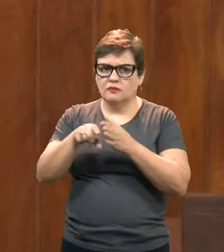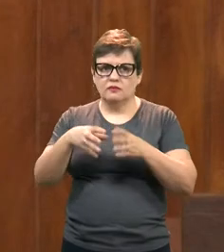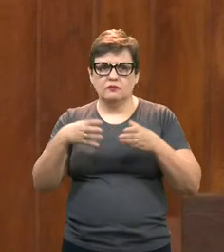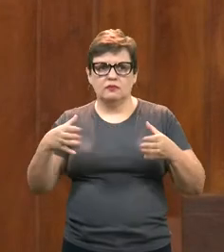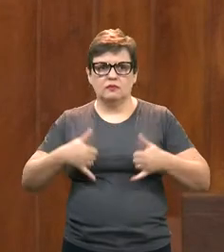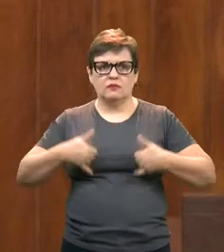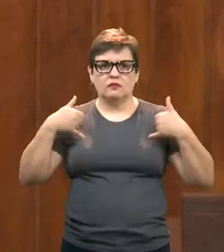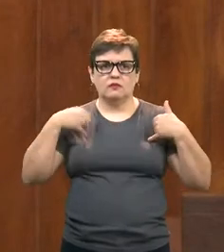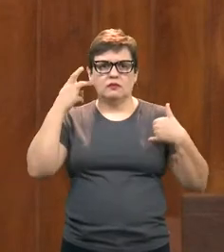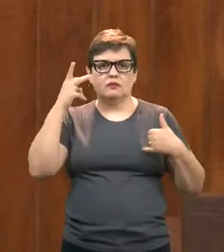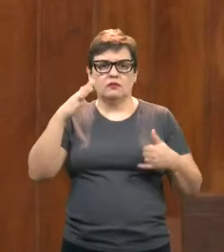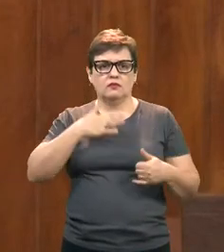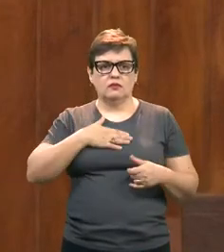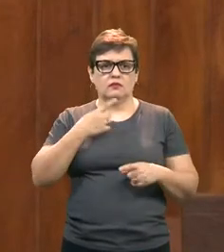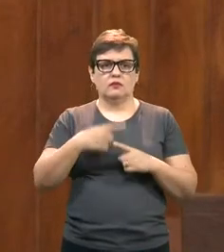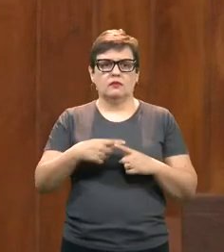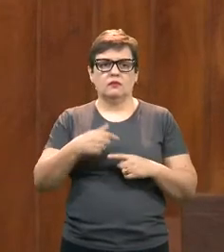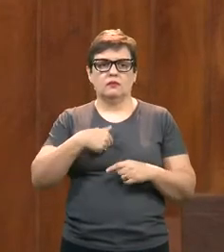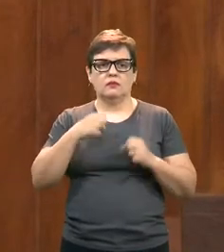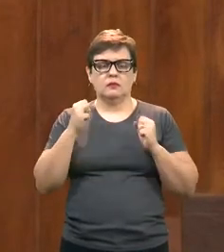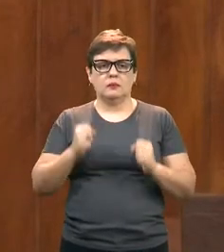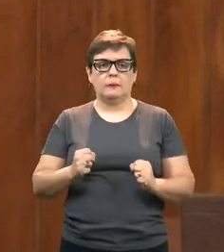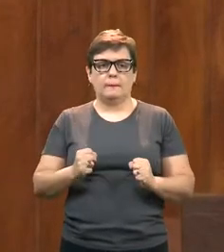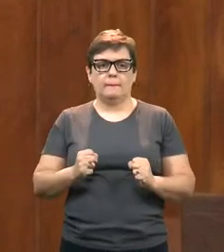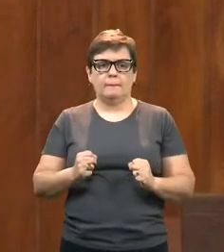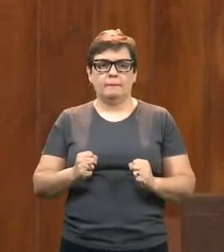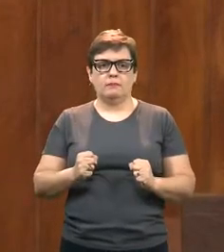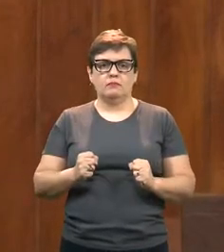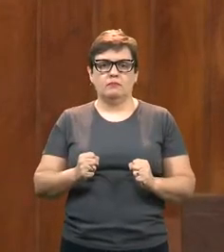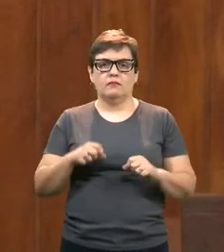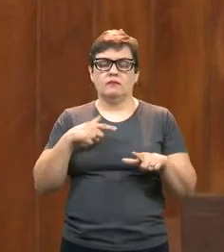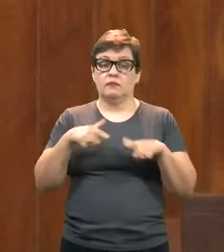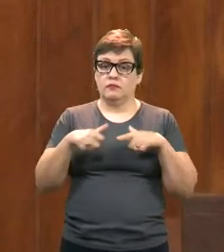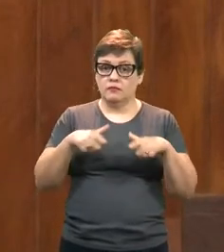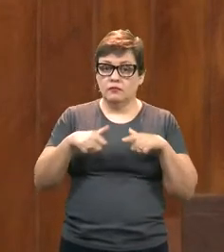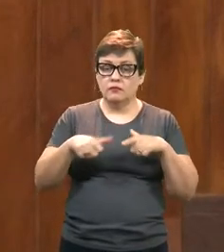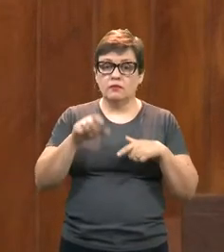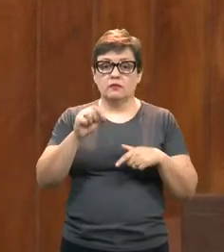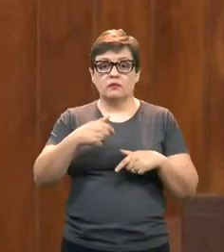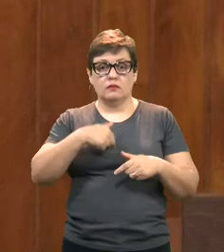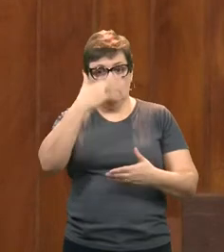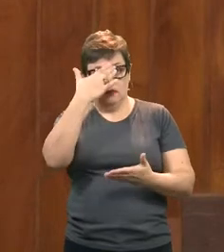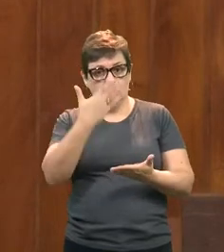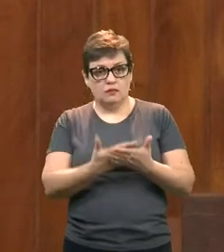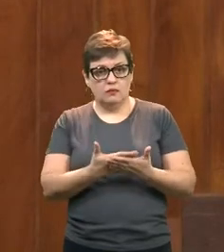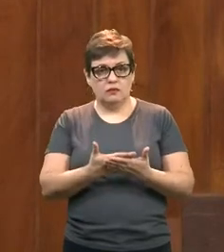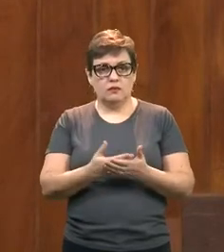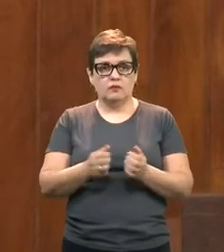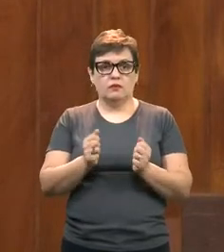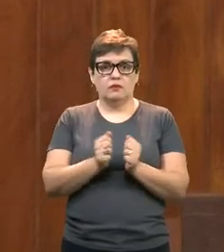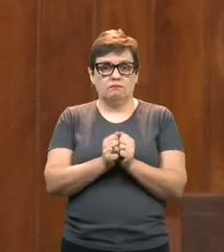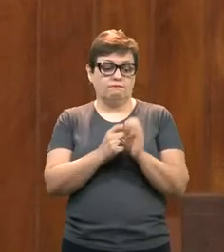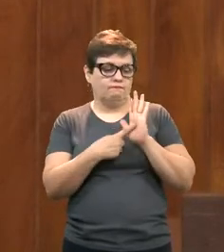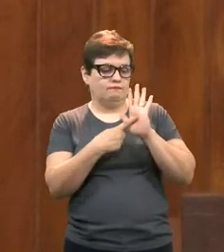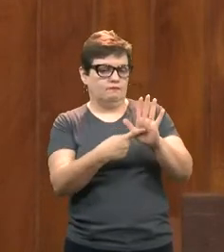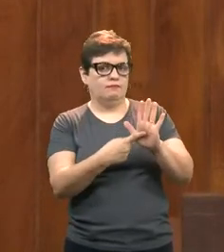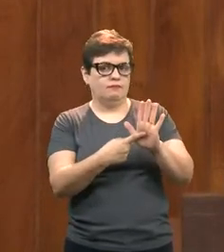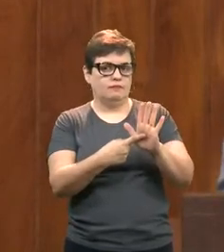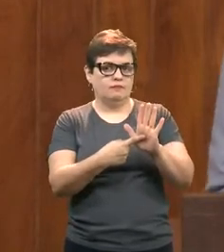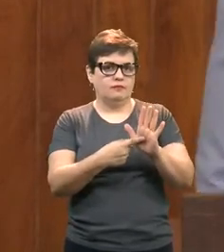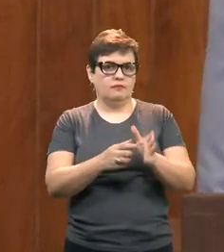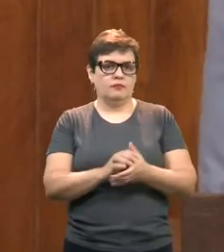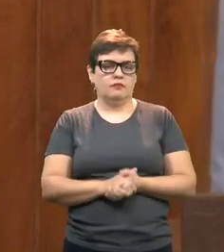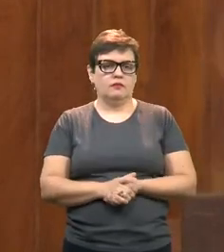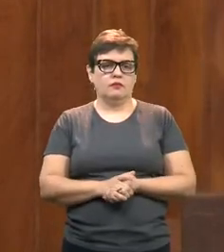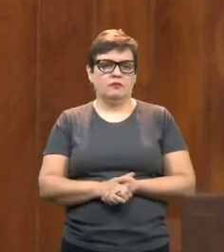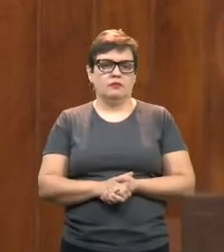para mim, porque eu posso pôr em prática o que eu acredito com evidência.